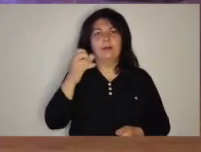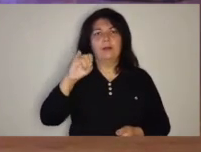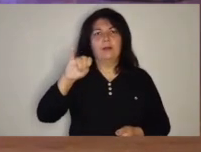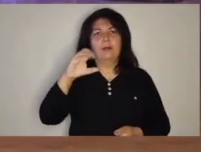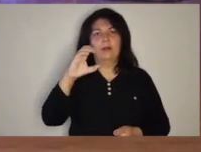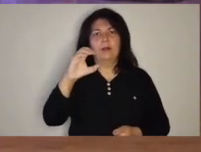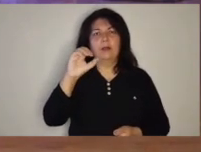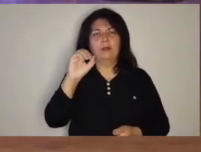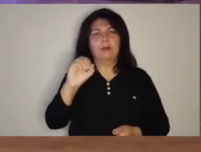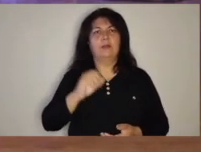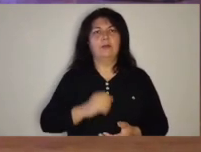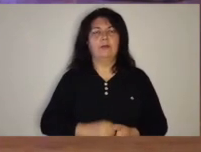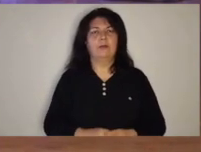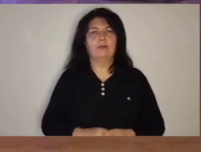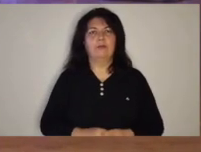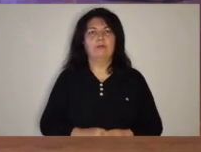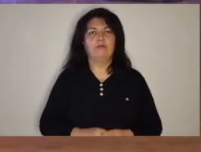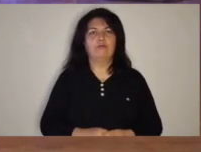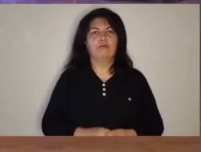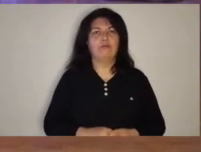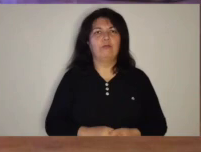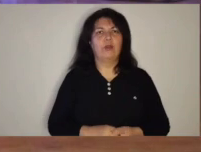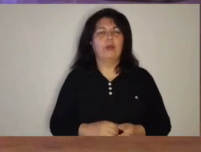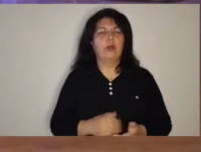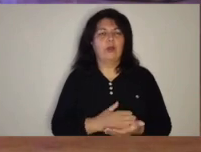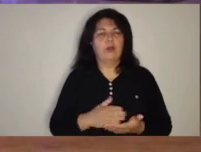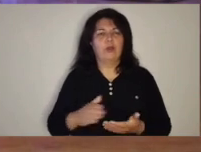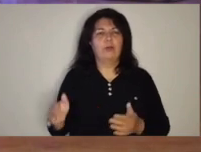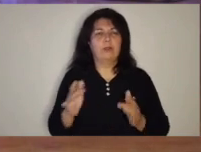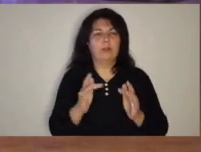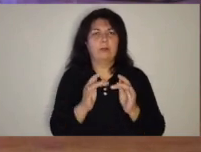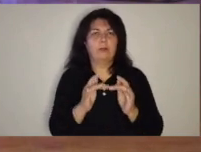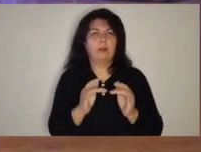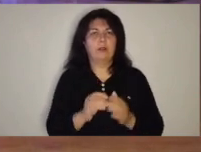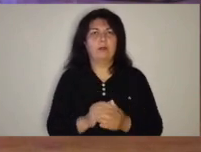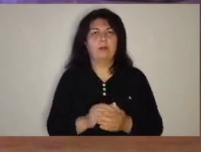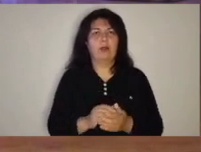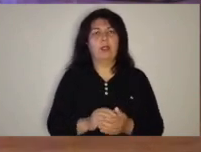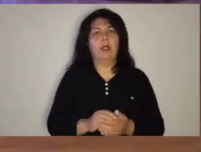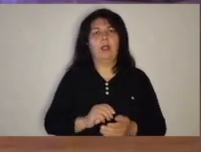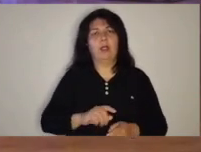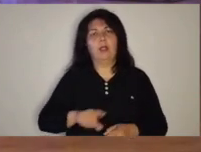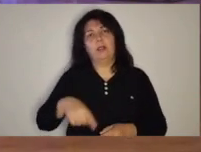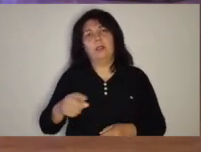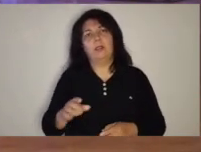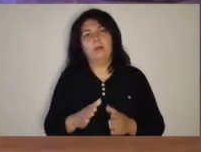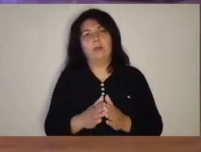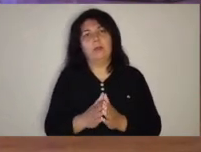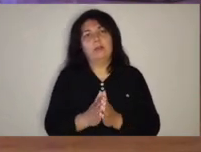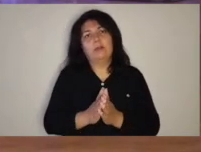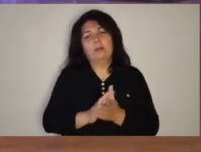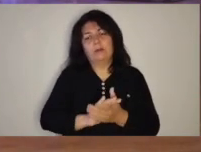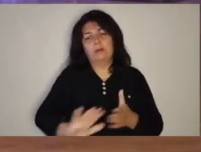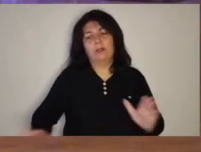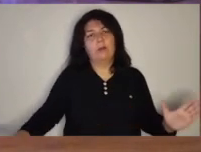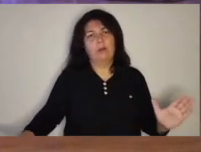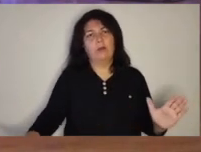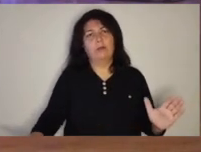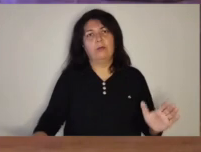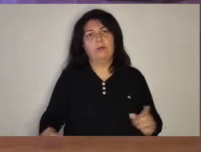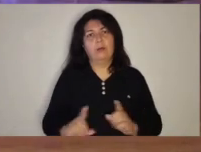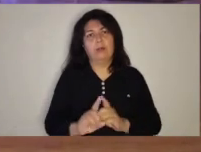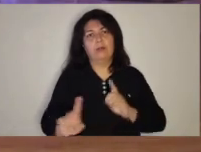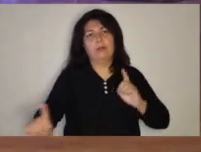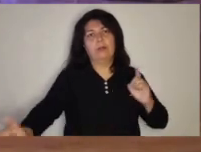gente começou a namorar. Depois de um tempo, irmãos, nós terminamos, a gente ficou 2 anos separados. Irmãos, eu ia me casar